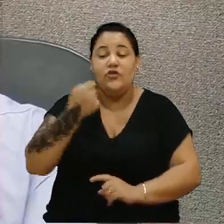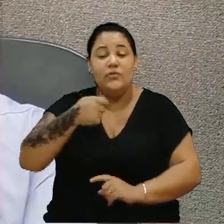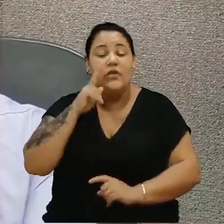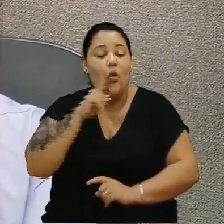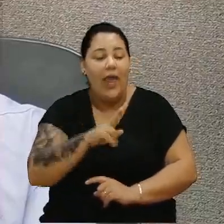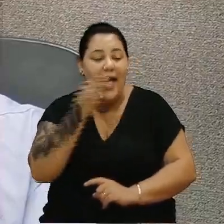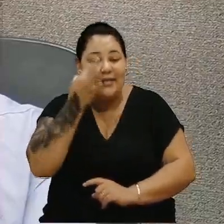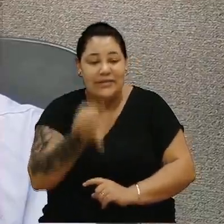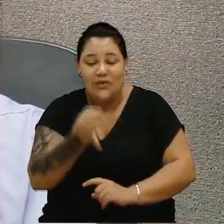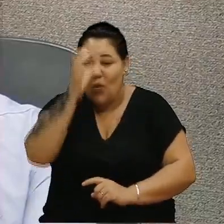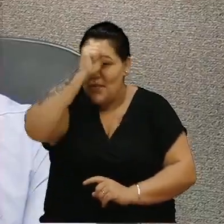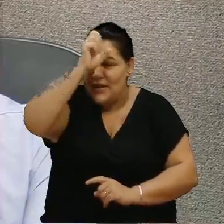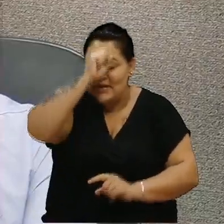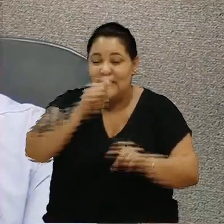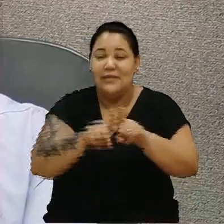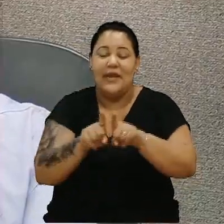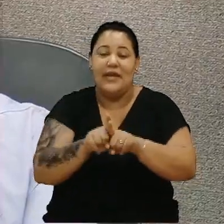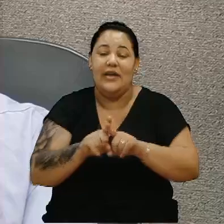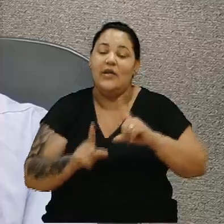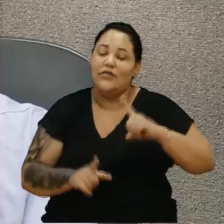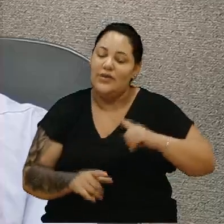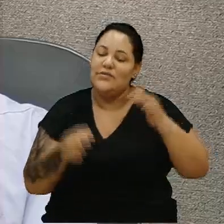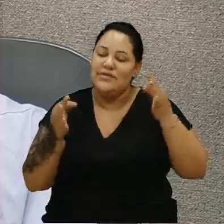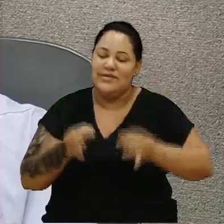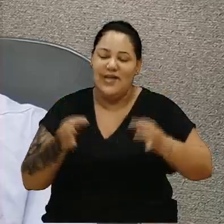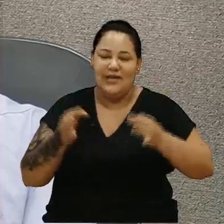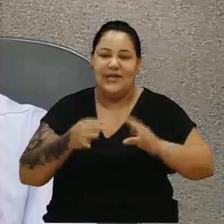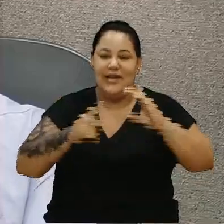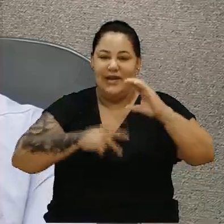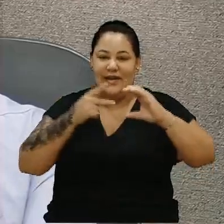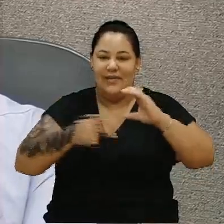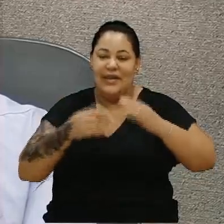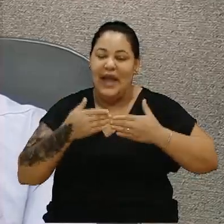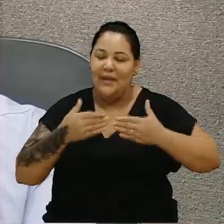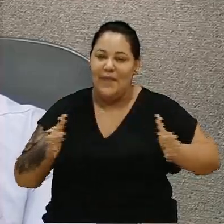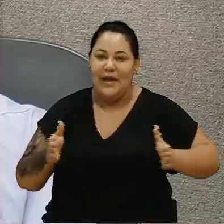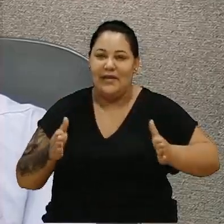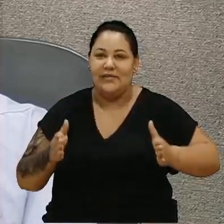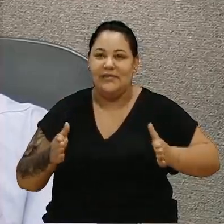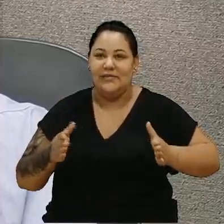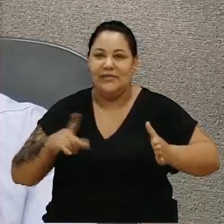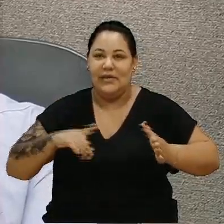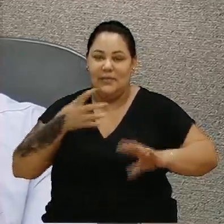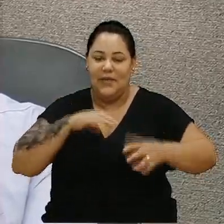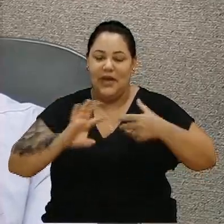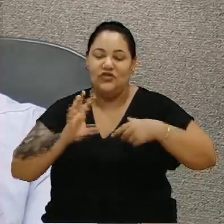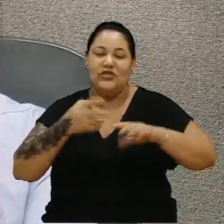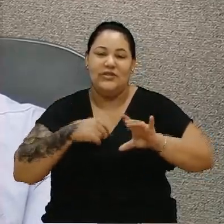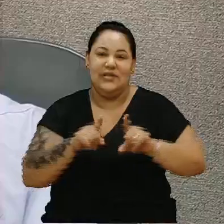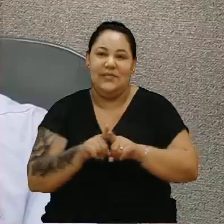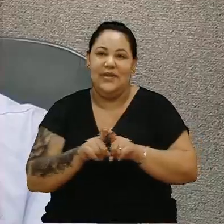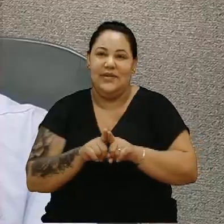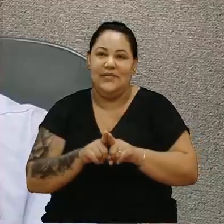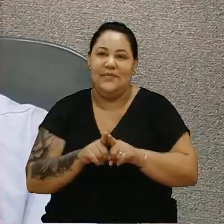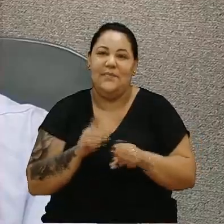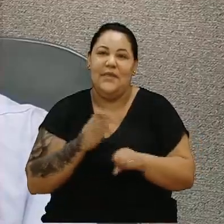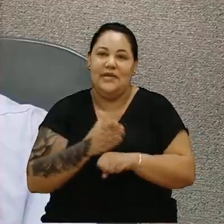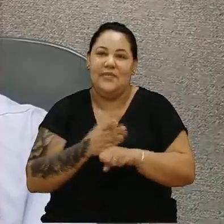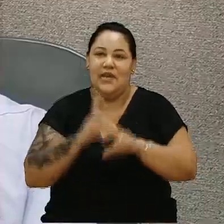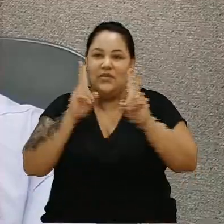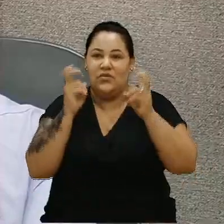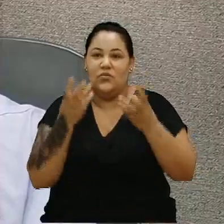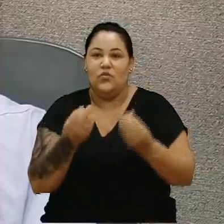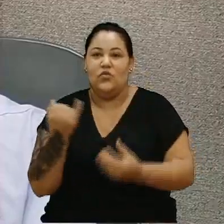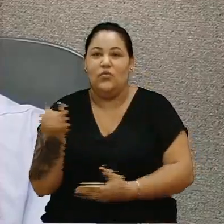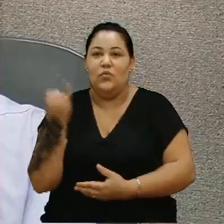precisa aprender. E eu tenho certeza que a Câmara de Vereadores se coloca no lugar onde tem que estar também, de se envolver em temas que são tão